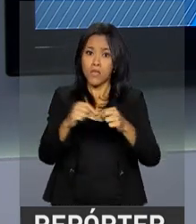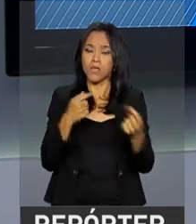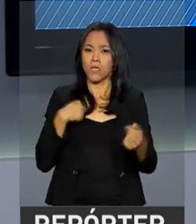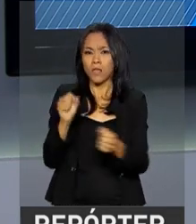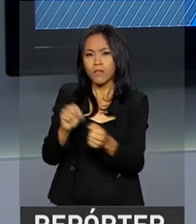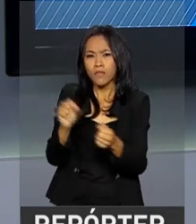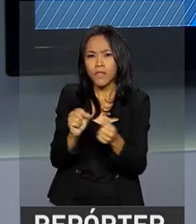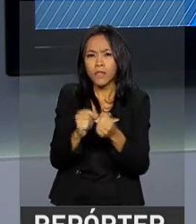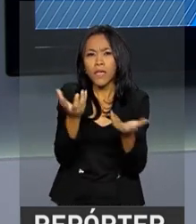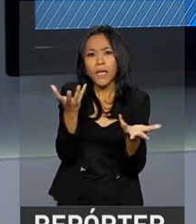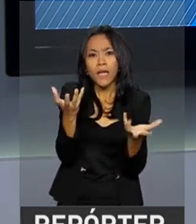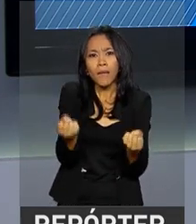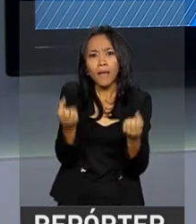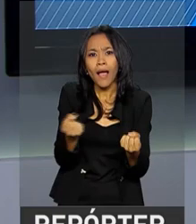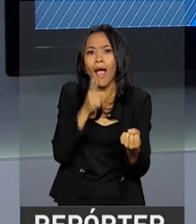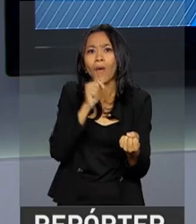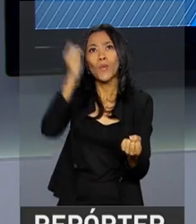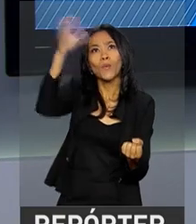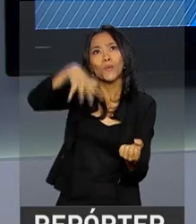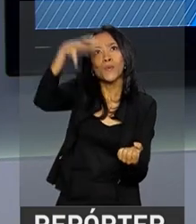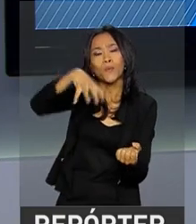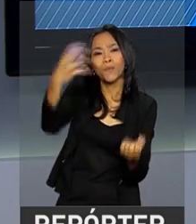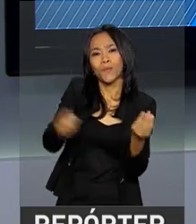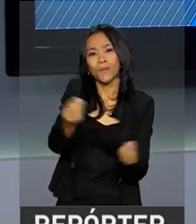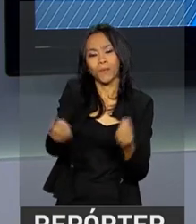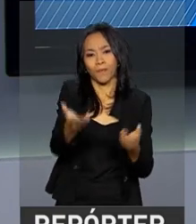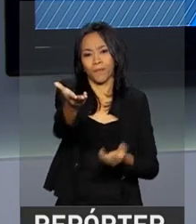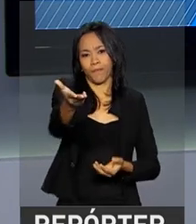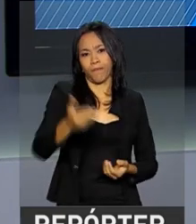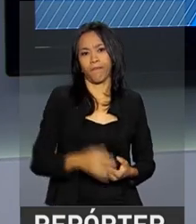para captar a água de chuva em casa